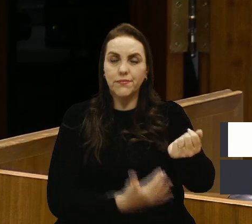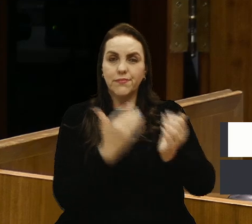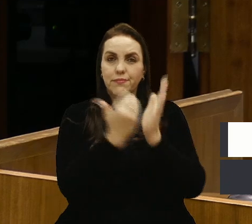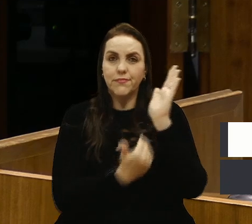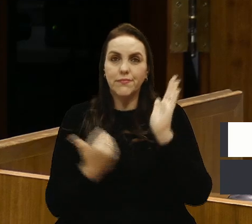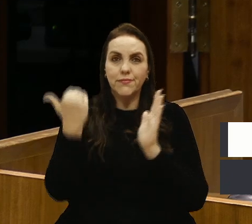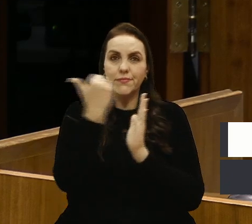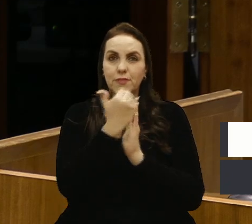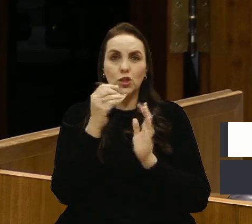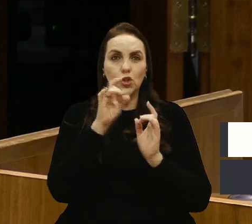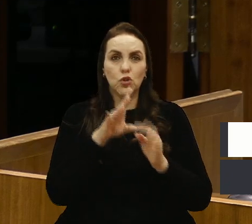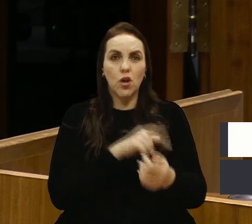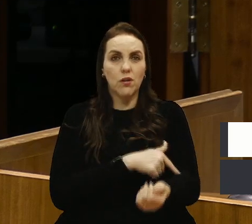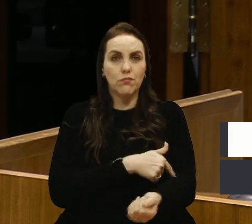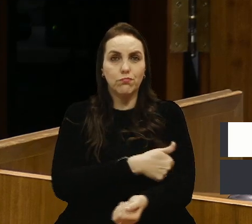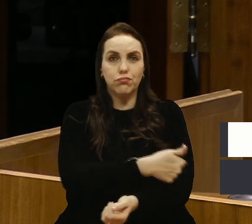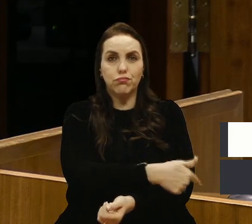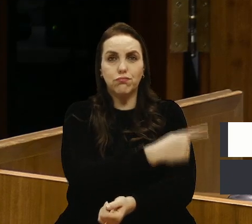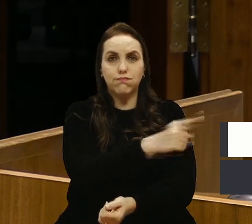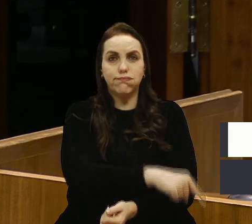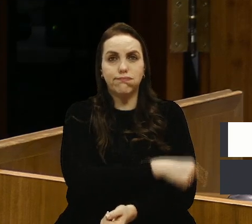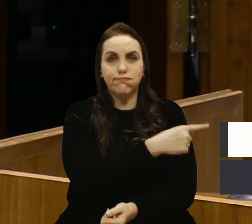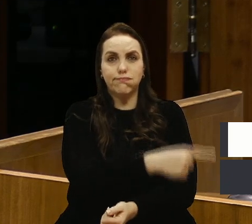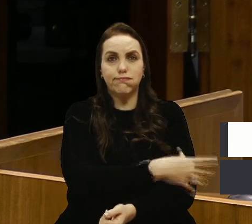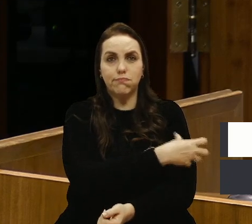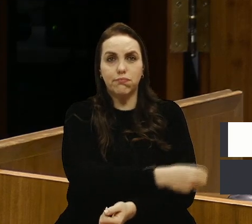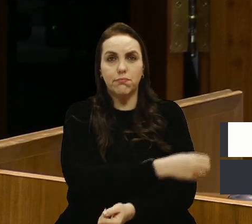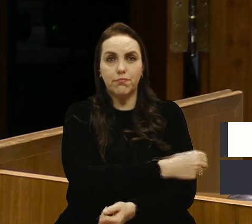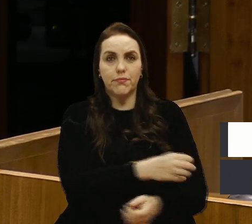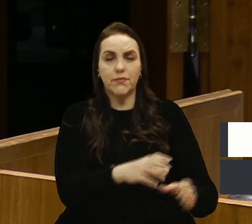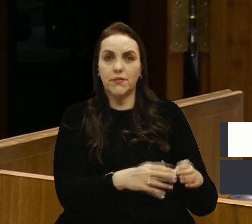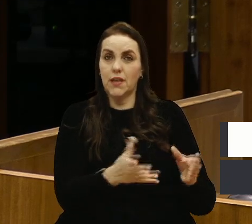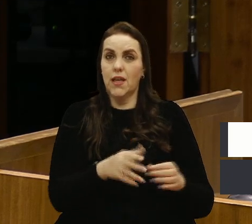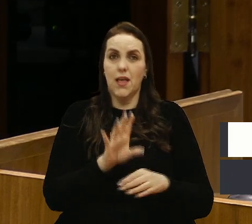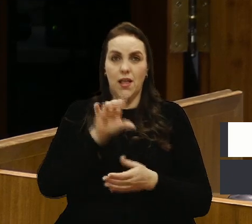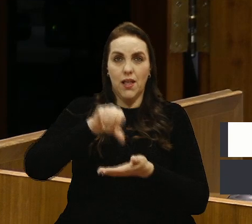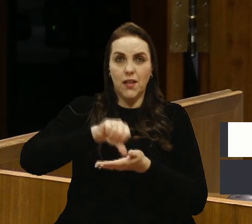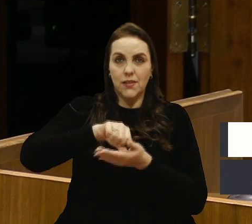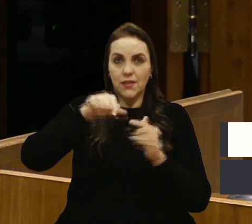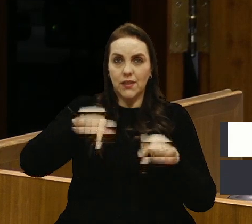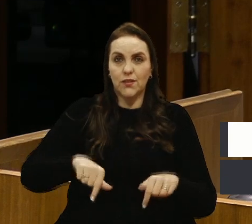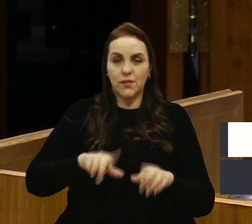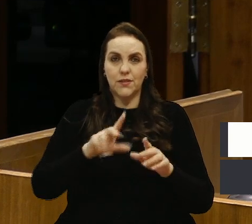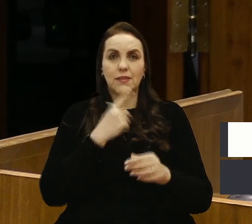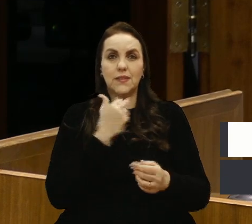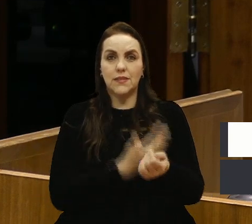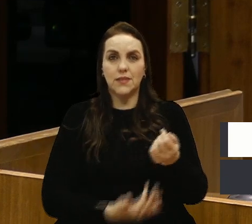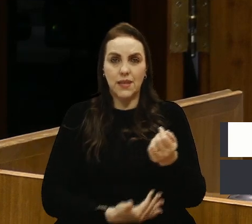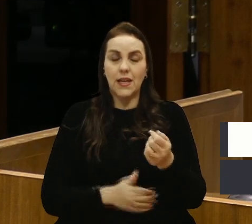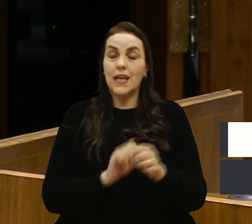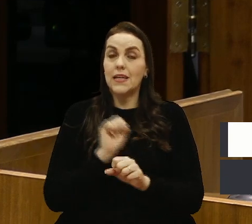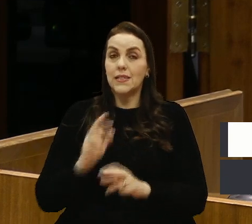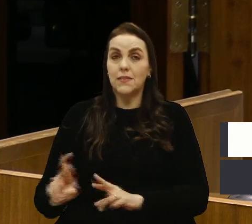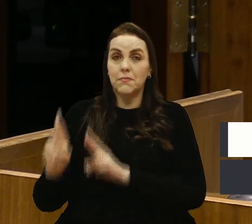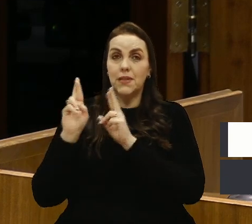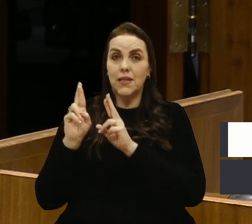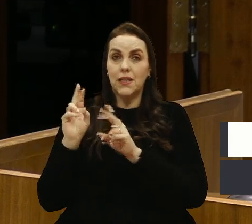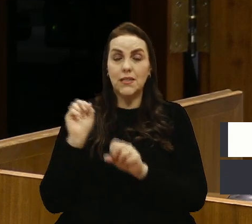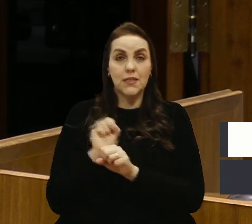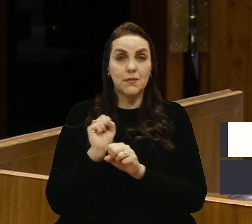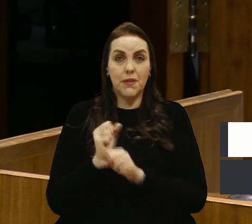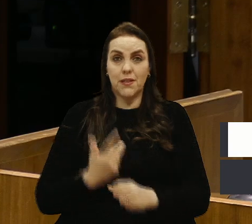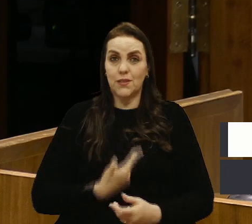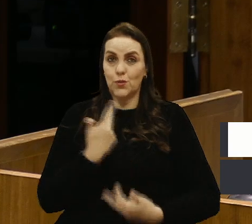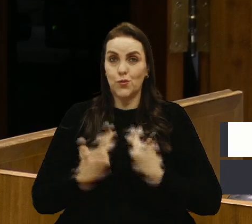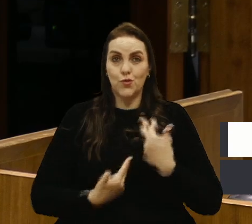de um procedimento realizado em um hemocentro. Estamos falando de esperança, estamos falando de pessoas que aguardam uma cirurgia, de vítimas de acidente,